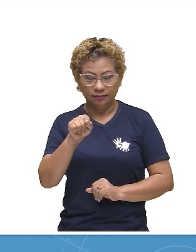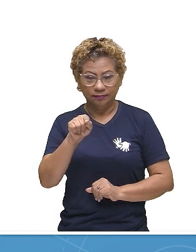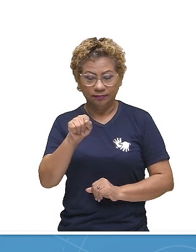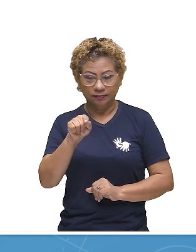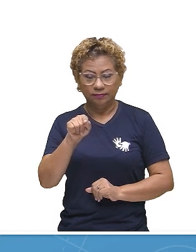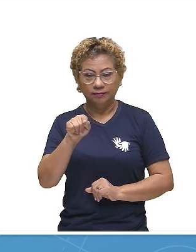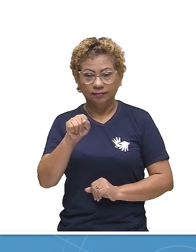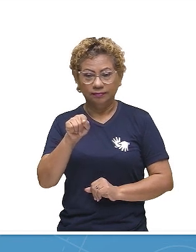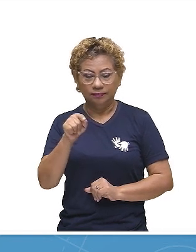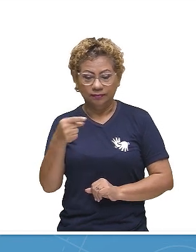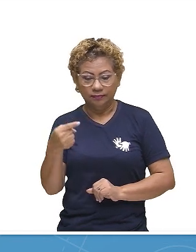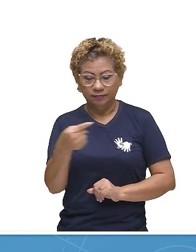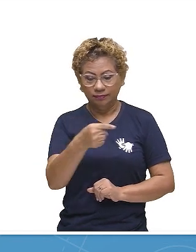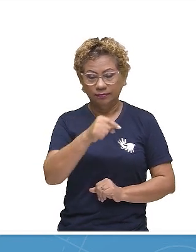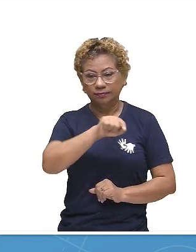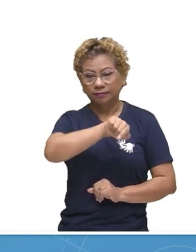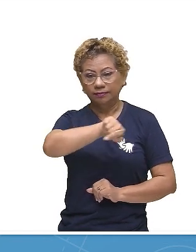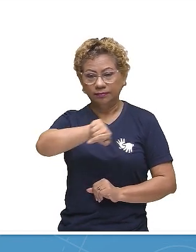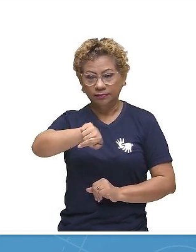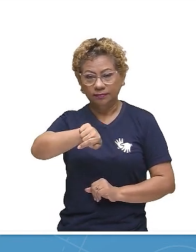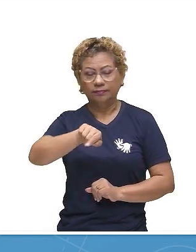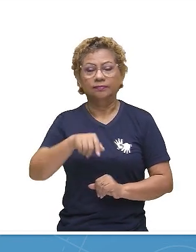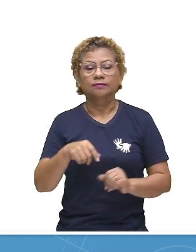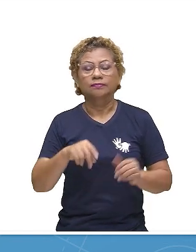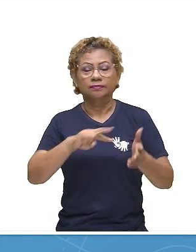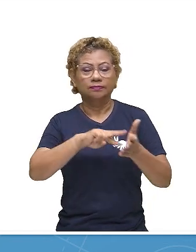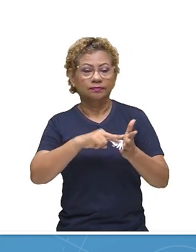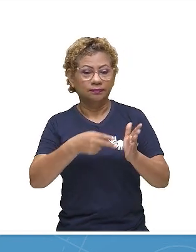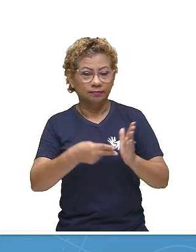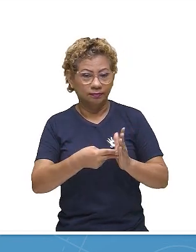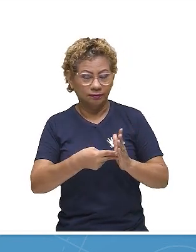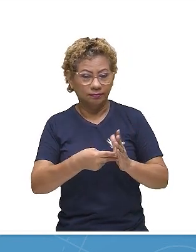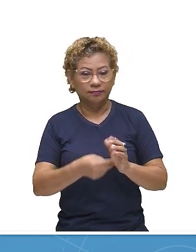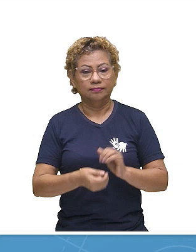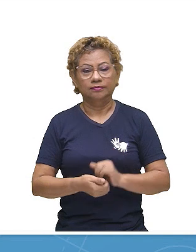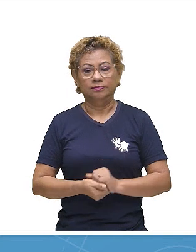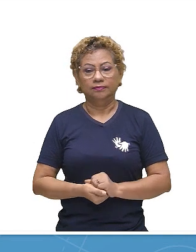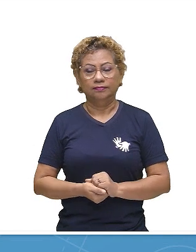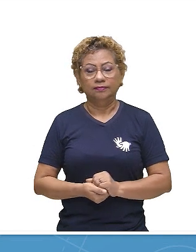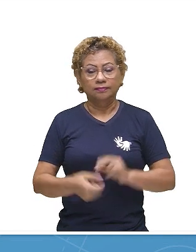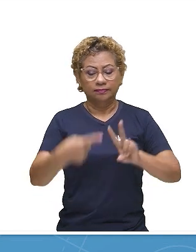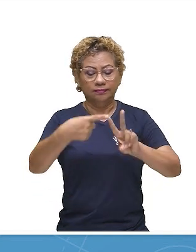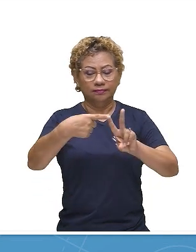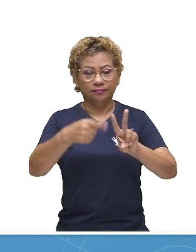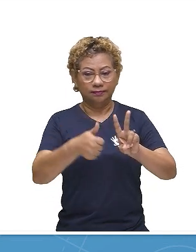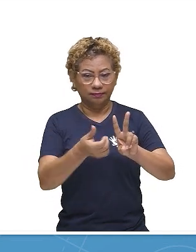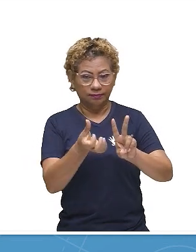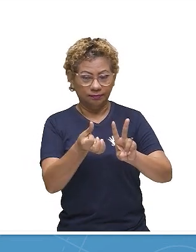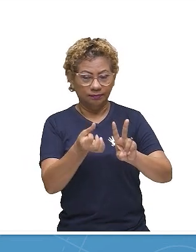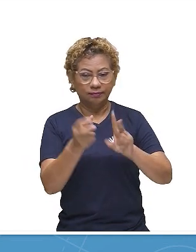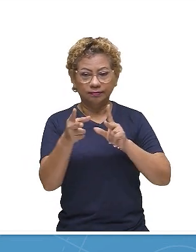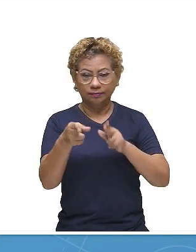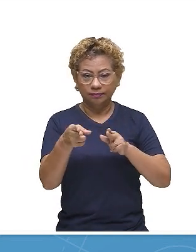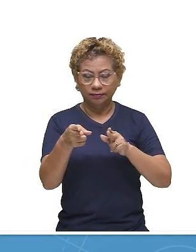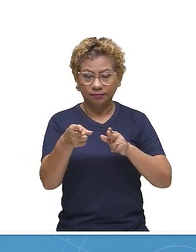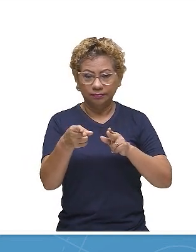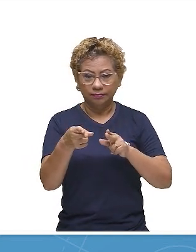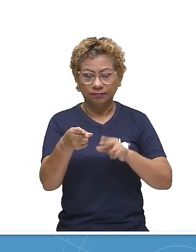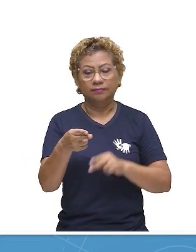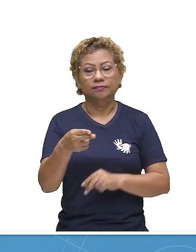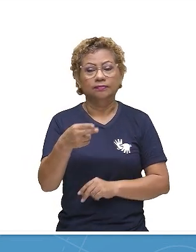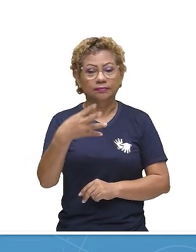seta dupla, né, duplo sentido, significa dizer que raiz 16 é igual a 4 se e somente